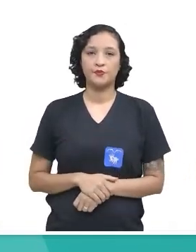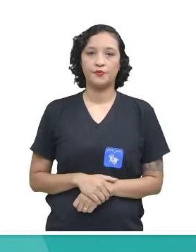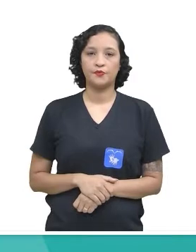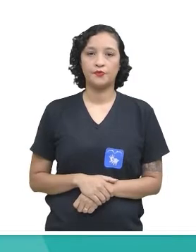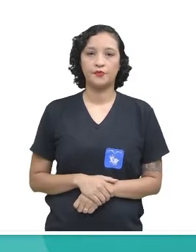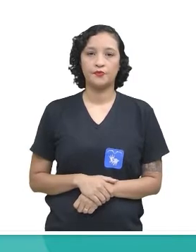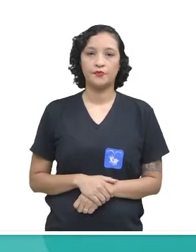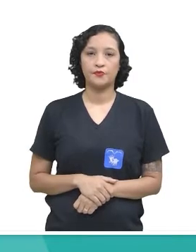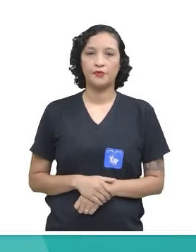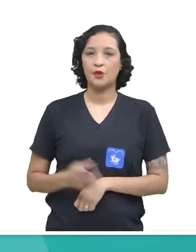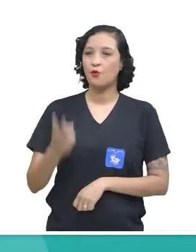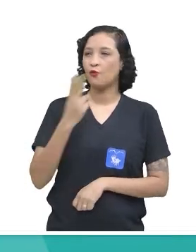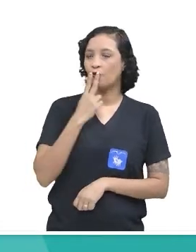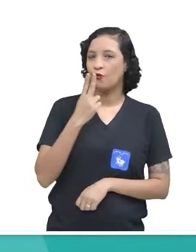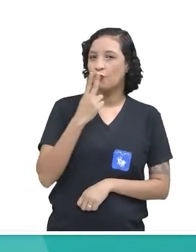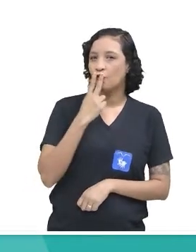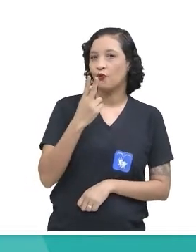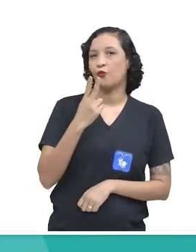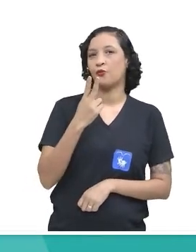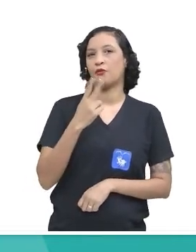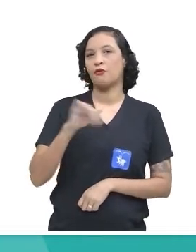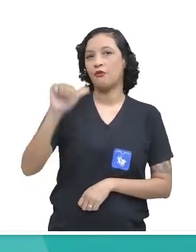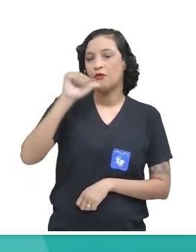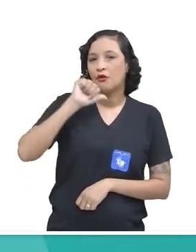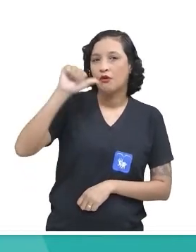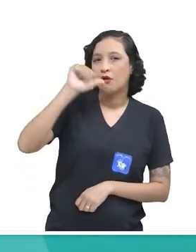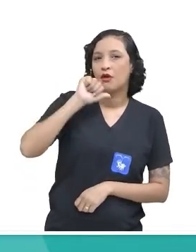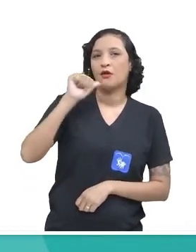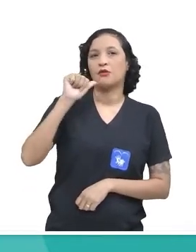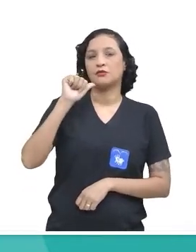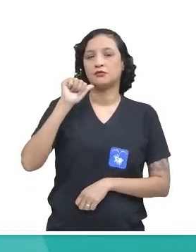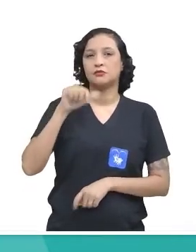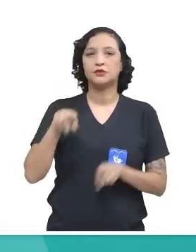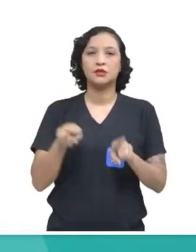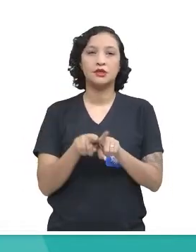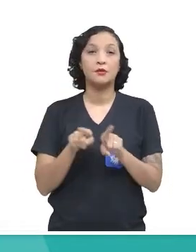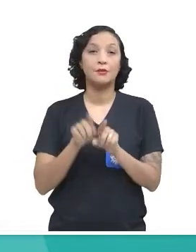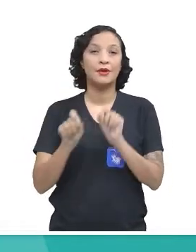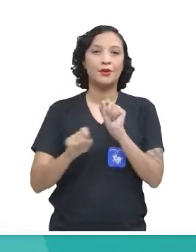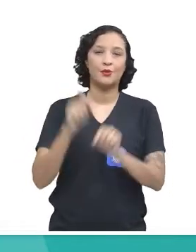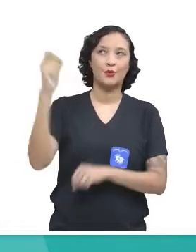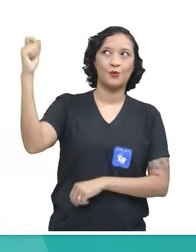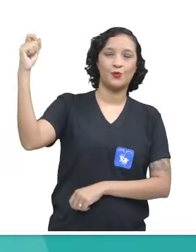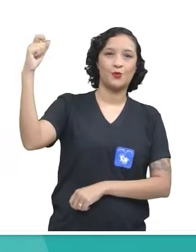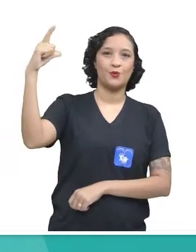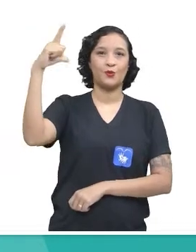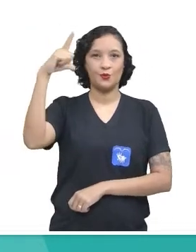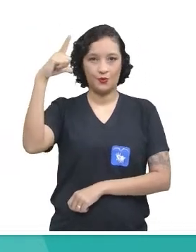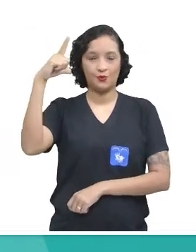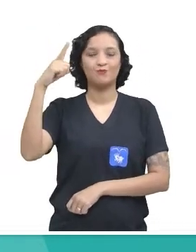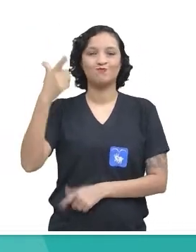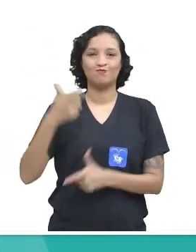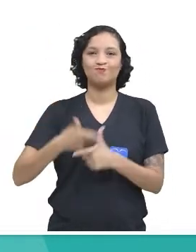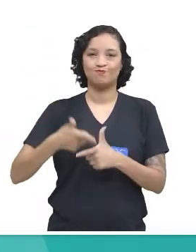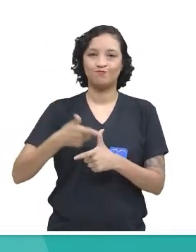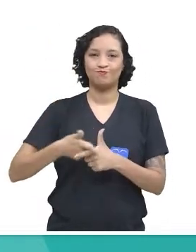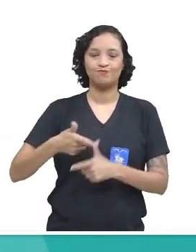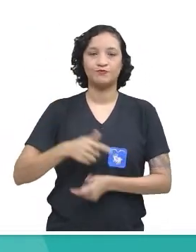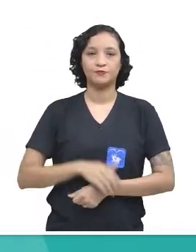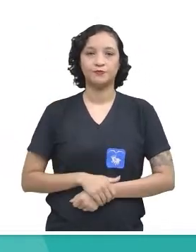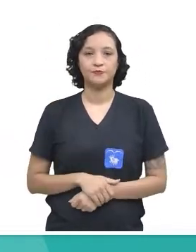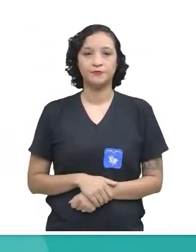o fumo, o álcool e as radiações solares também. E tem um